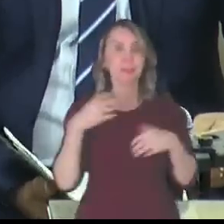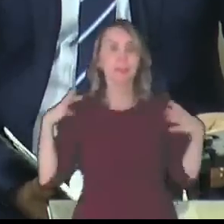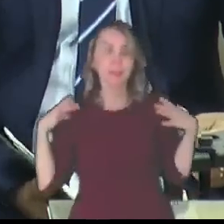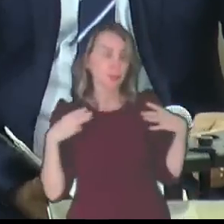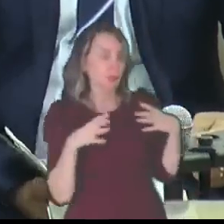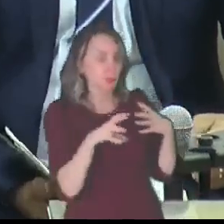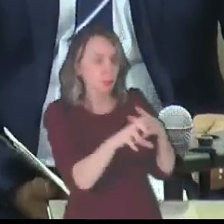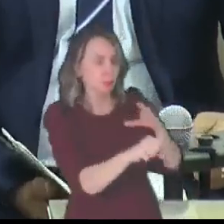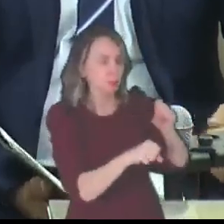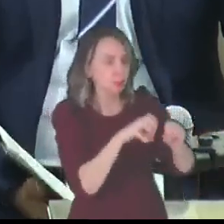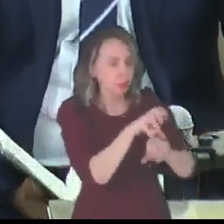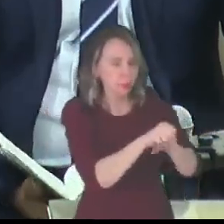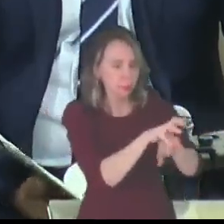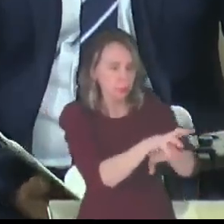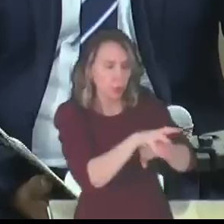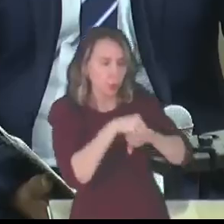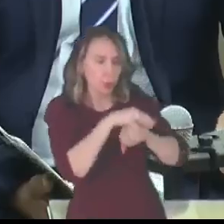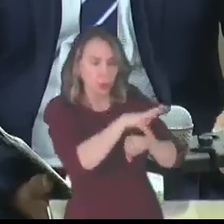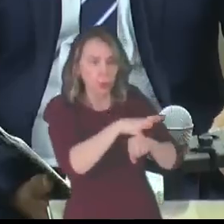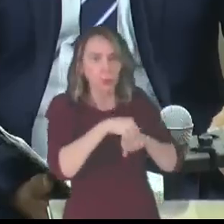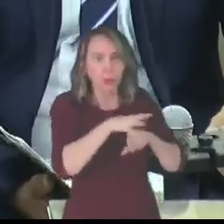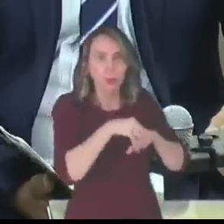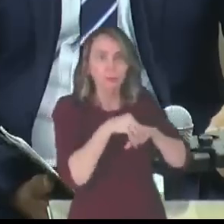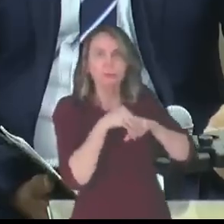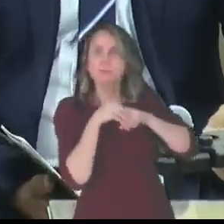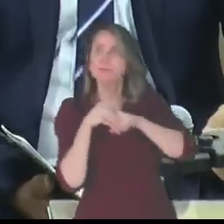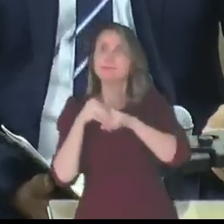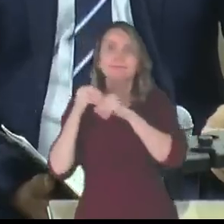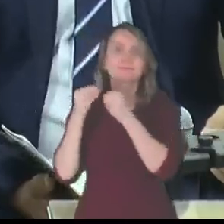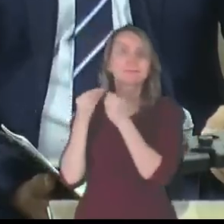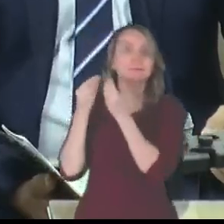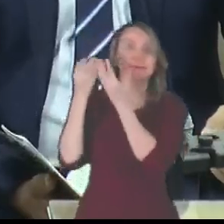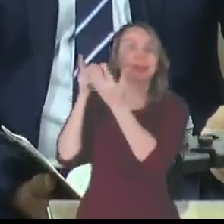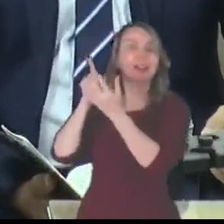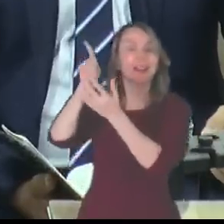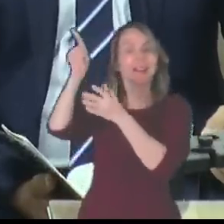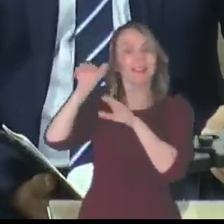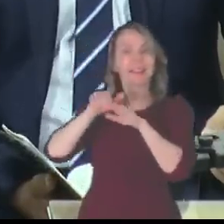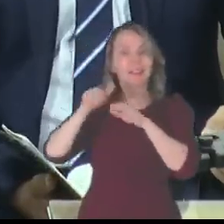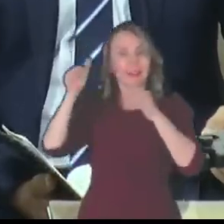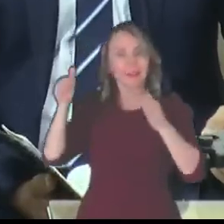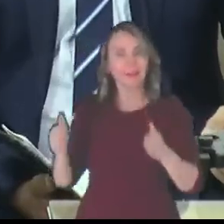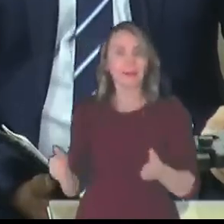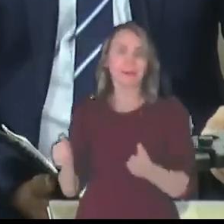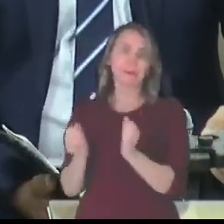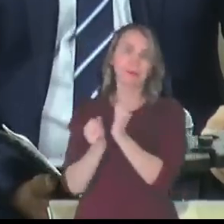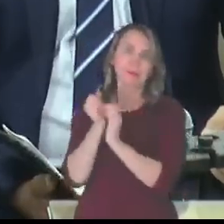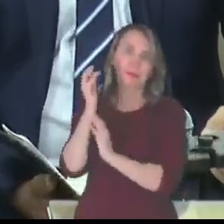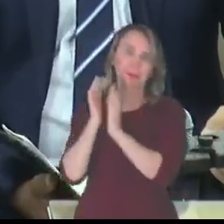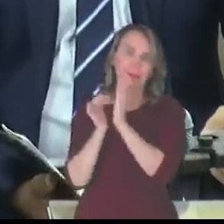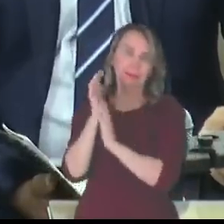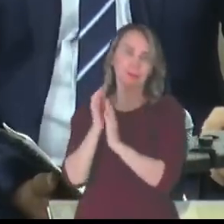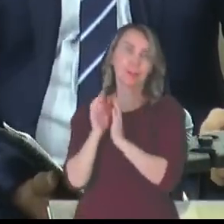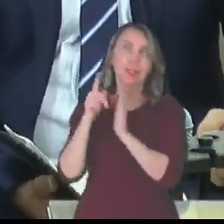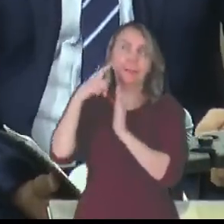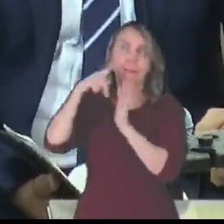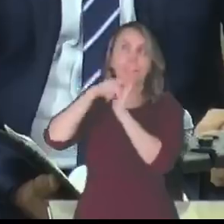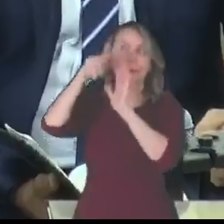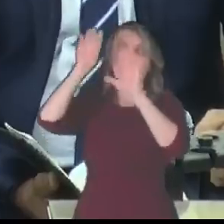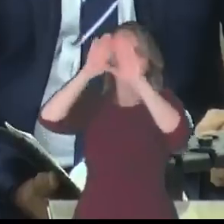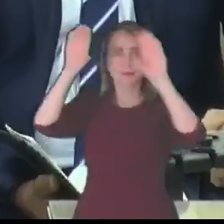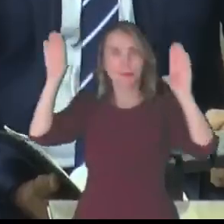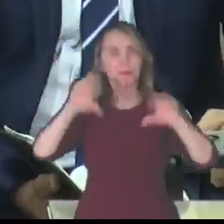quando os santos estão orando o Anjo pega as nossas orações como incenso e leva diante do altar de Deus